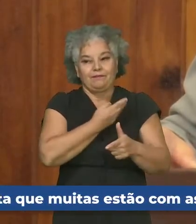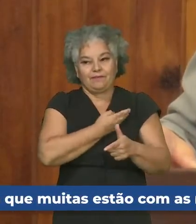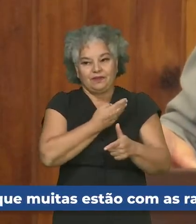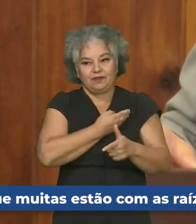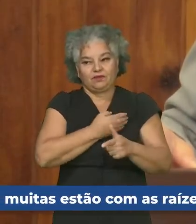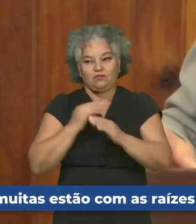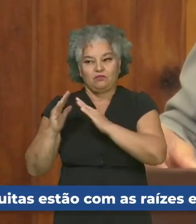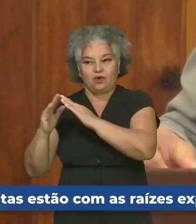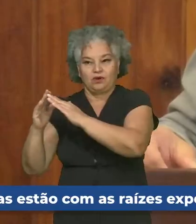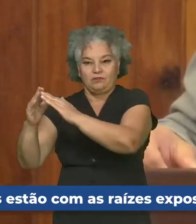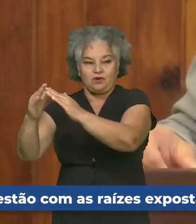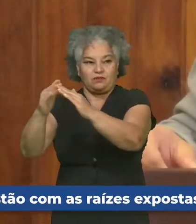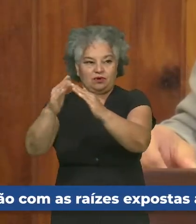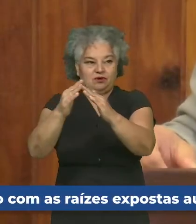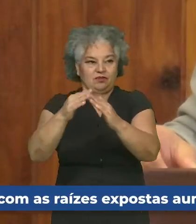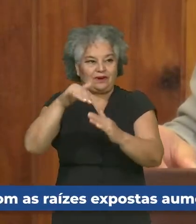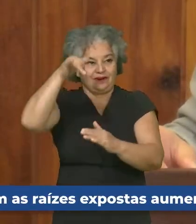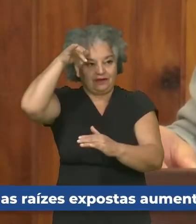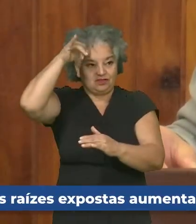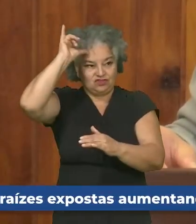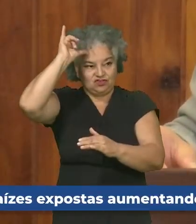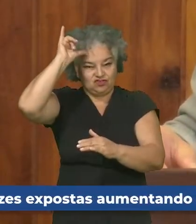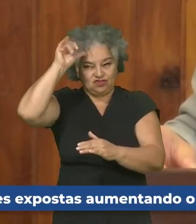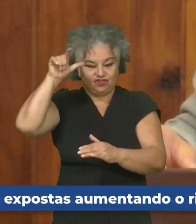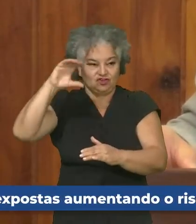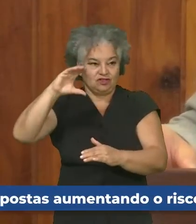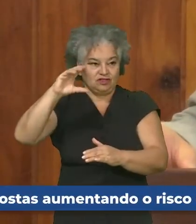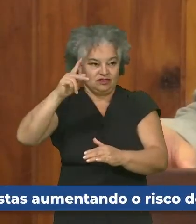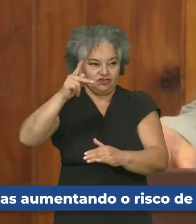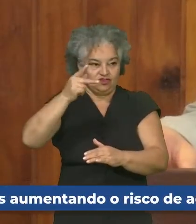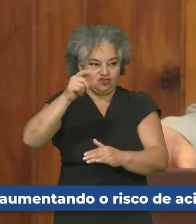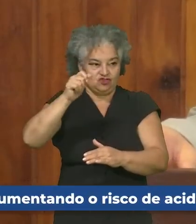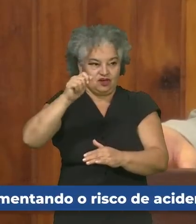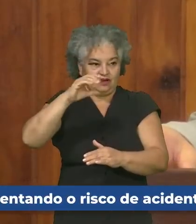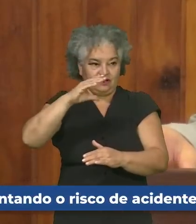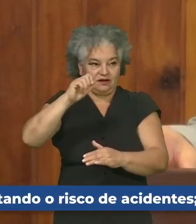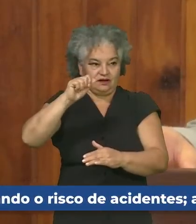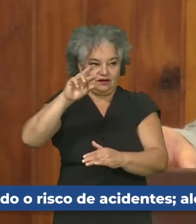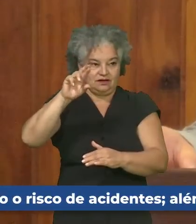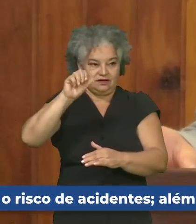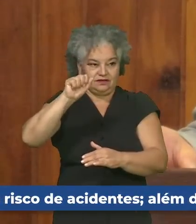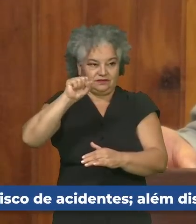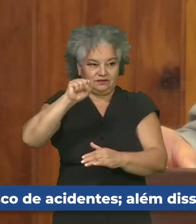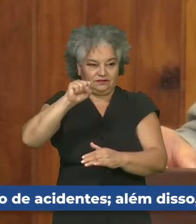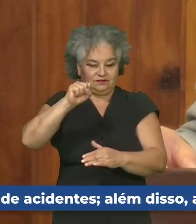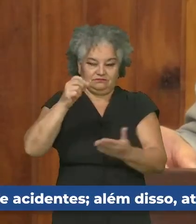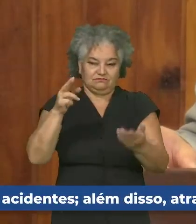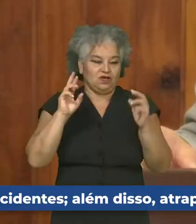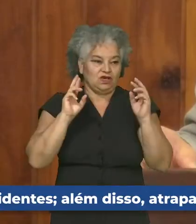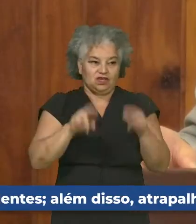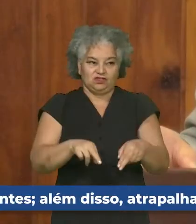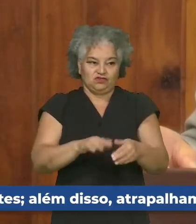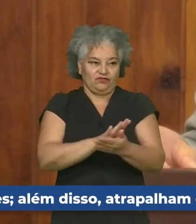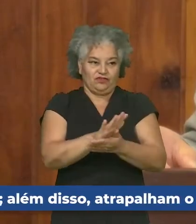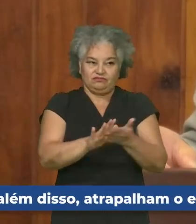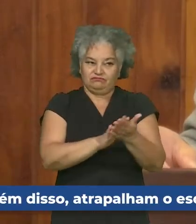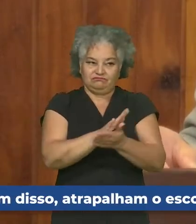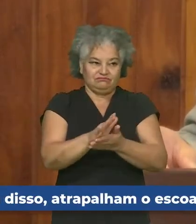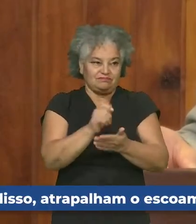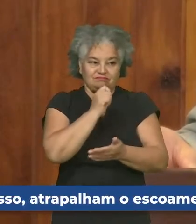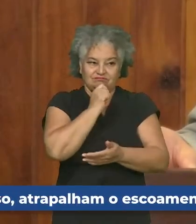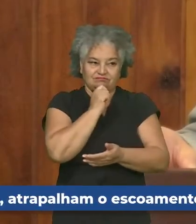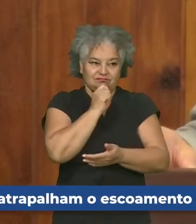chacras, que não foram resolvidos até hoje e causam muito transtorno para toda aquela população